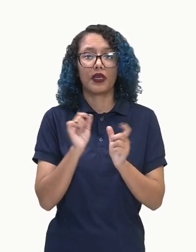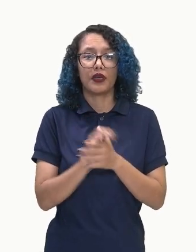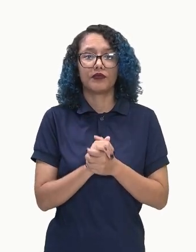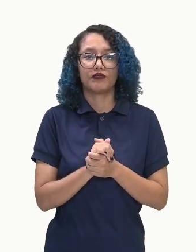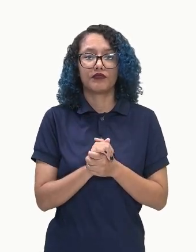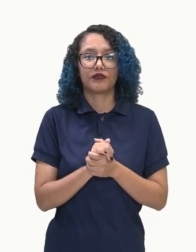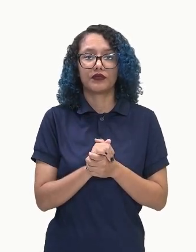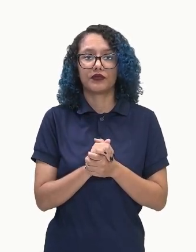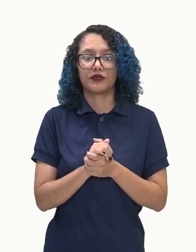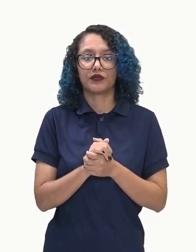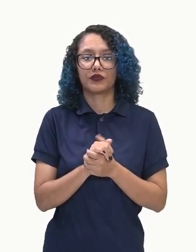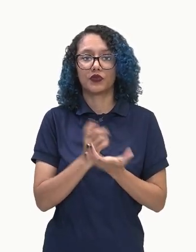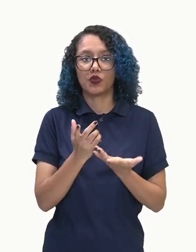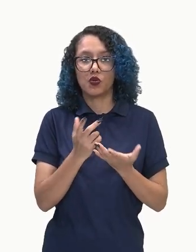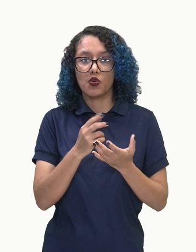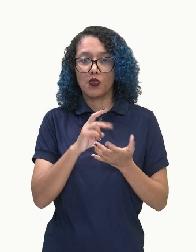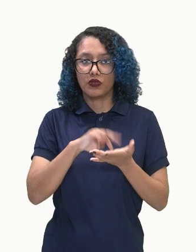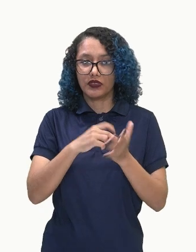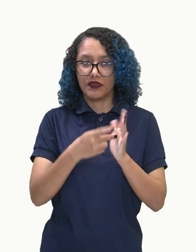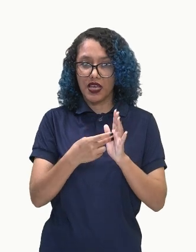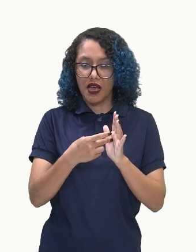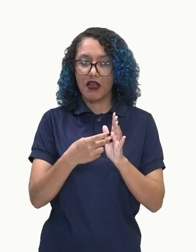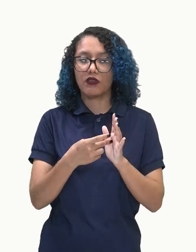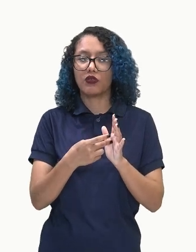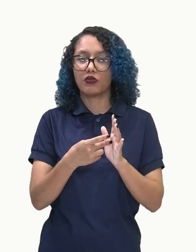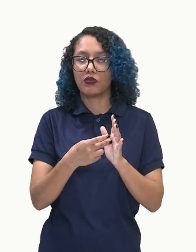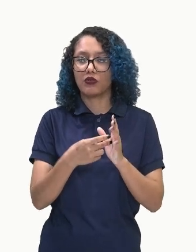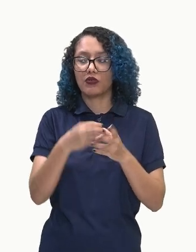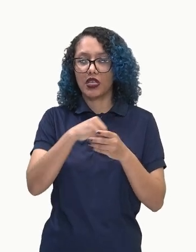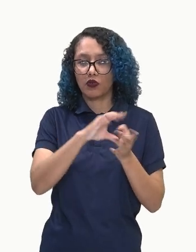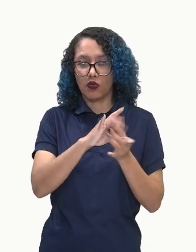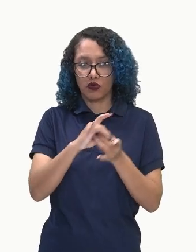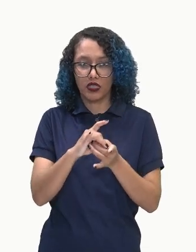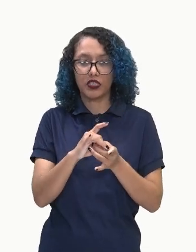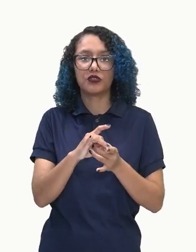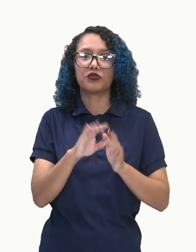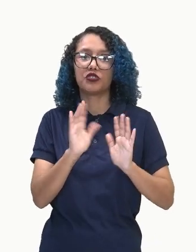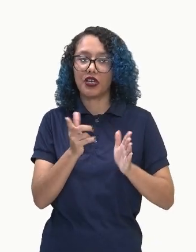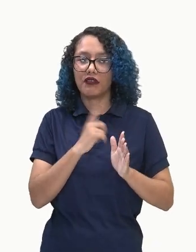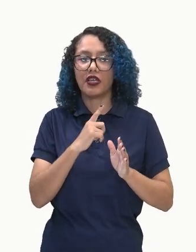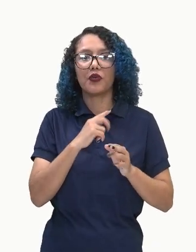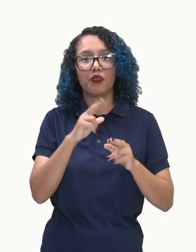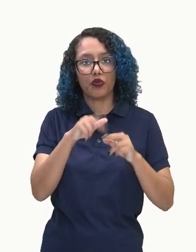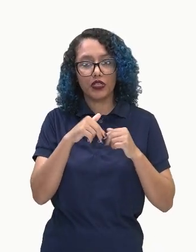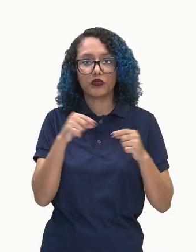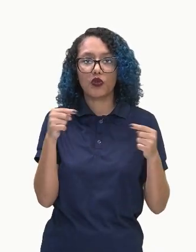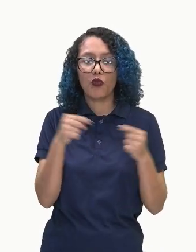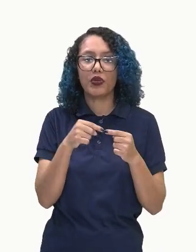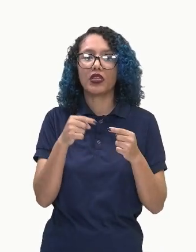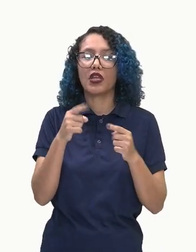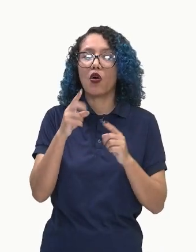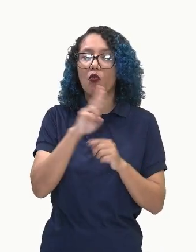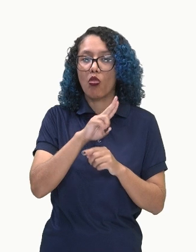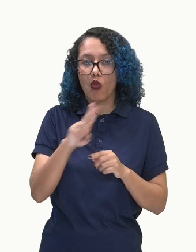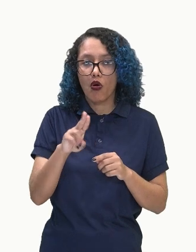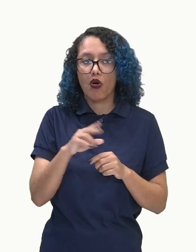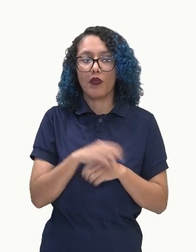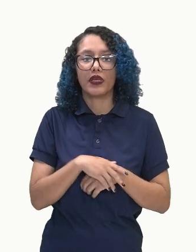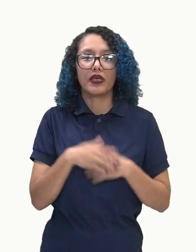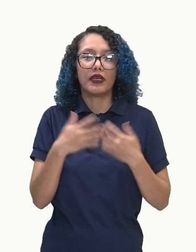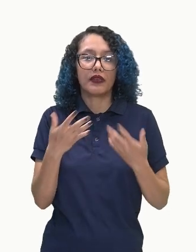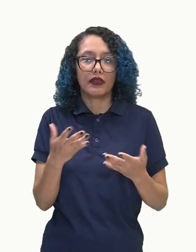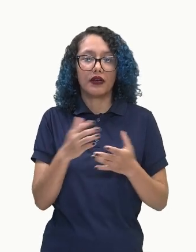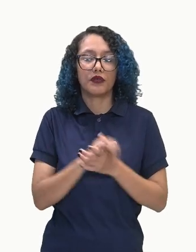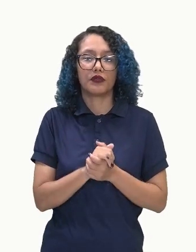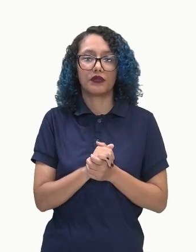ideia, a ideia que ela vai passar dentro daquele contexto e, portanto, ela tem essa classificação. A conjunção explicativa não pode falar